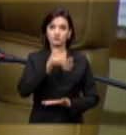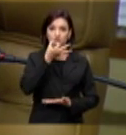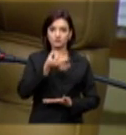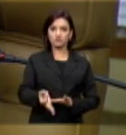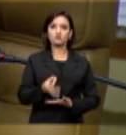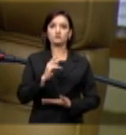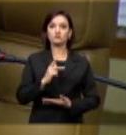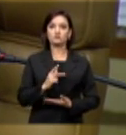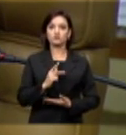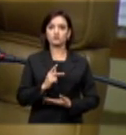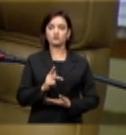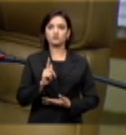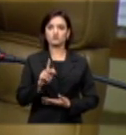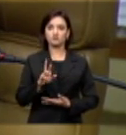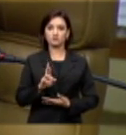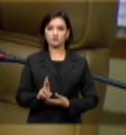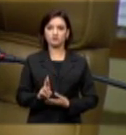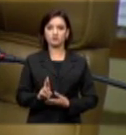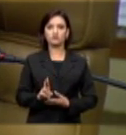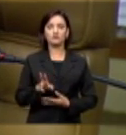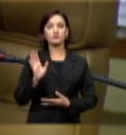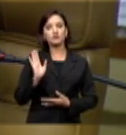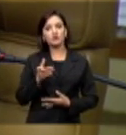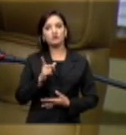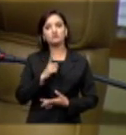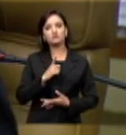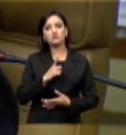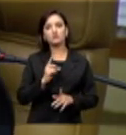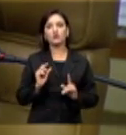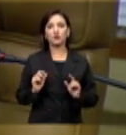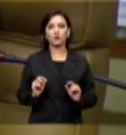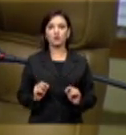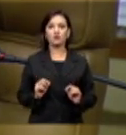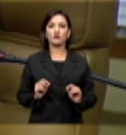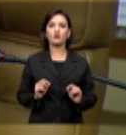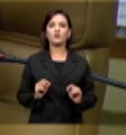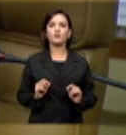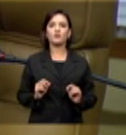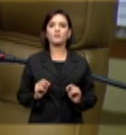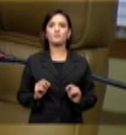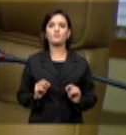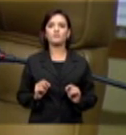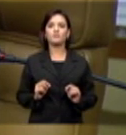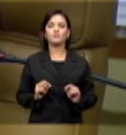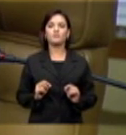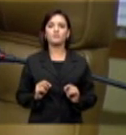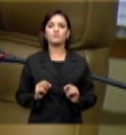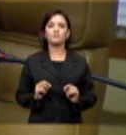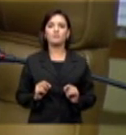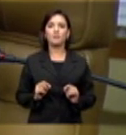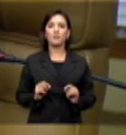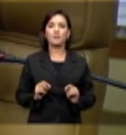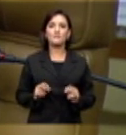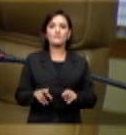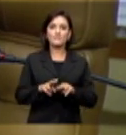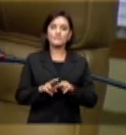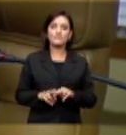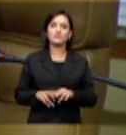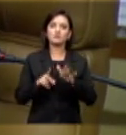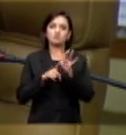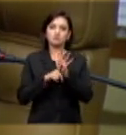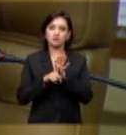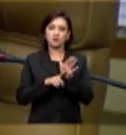Procuradoria-Geral da República, foram considerados exatamente para que se dê cobro ao que é o exame constitucional da